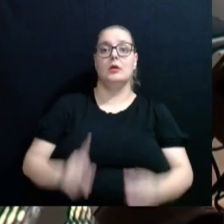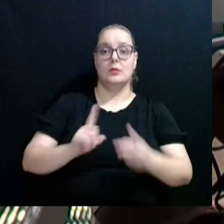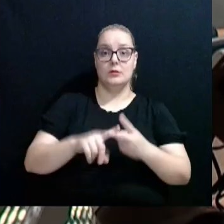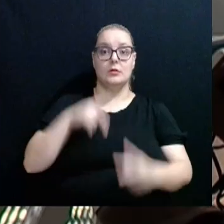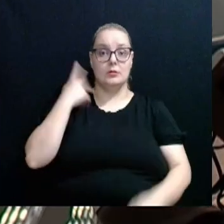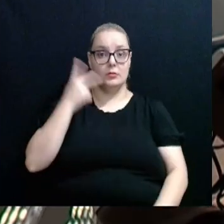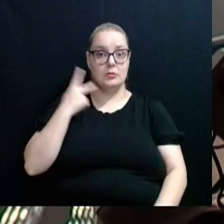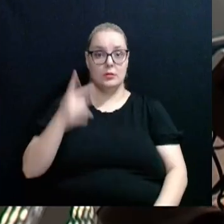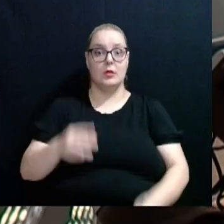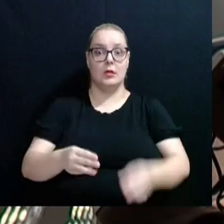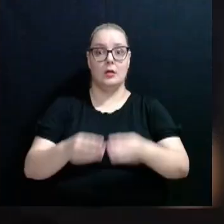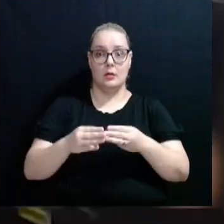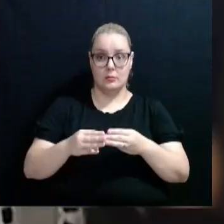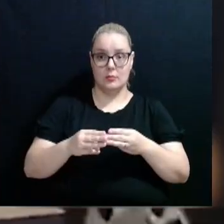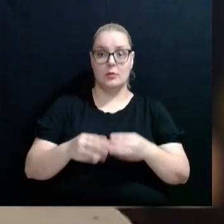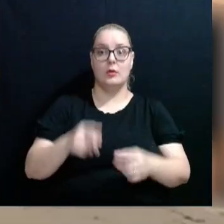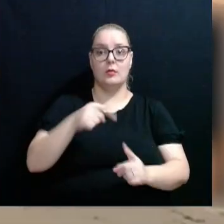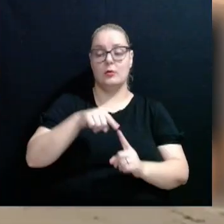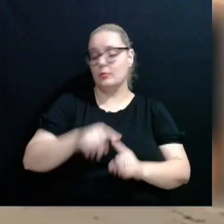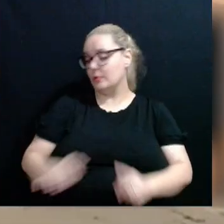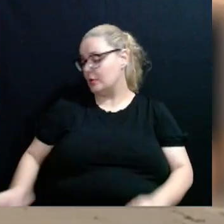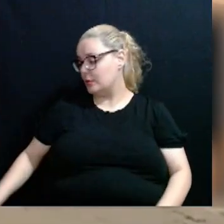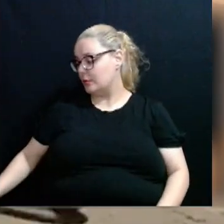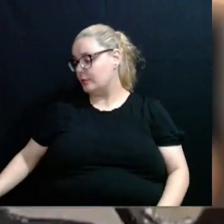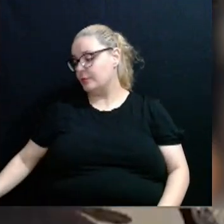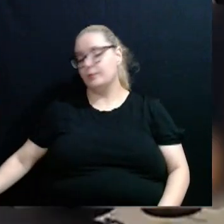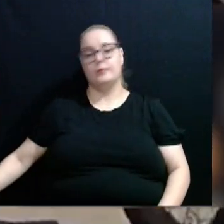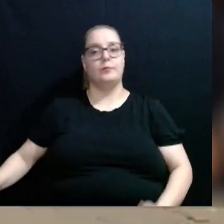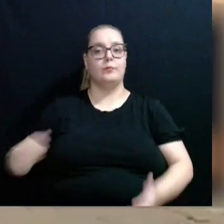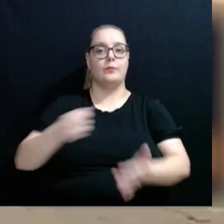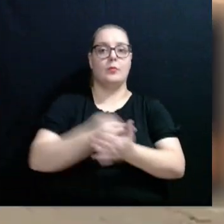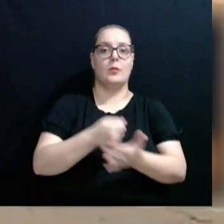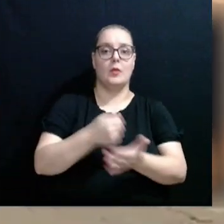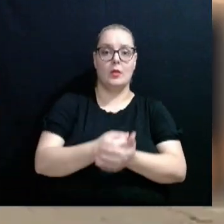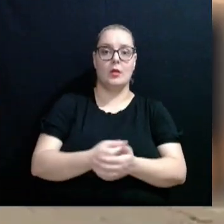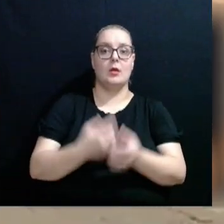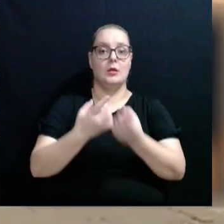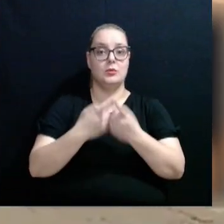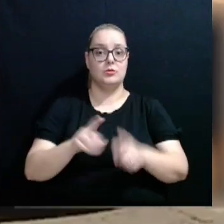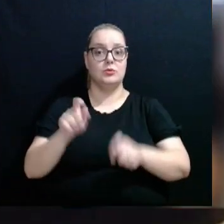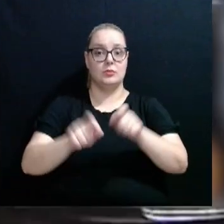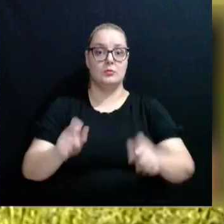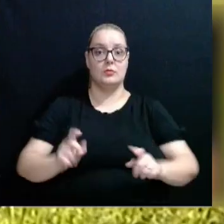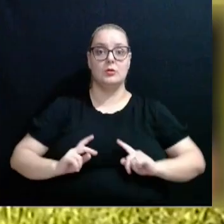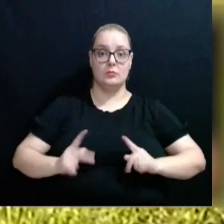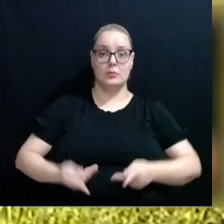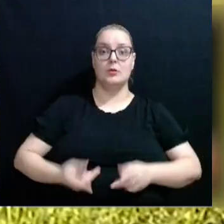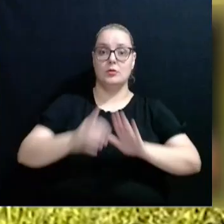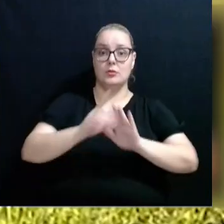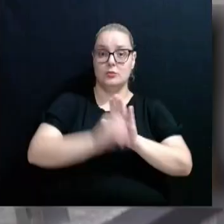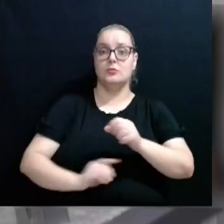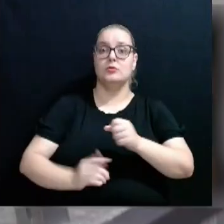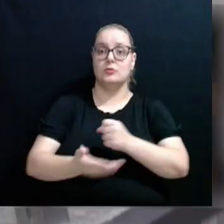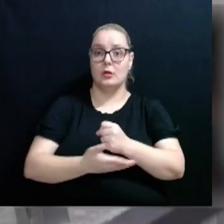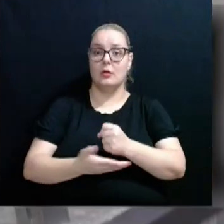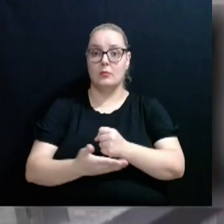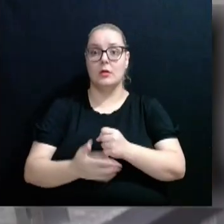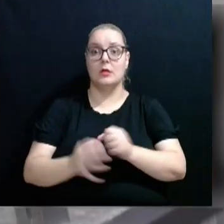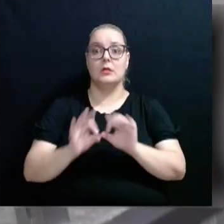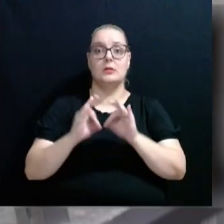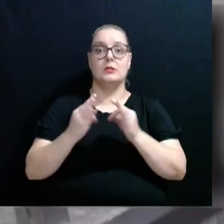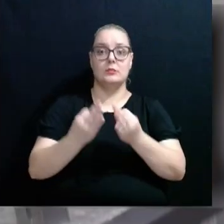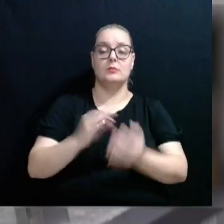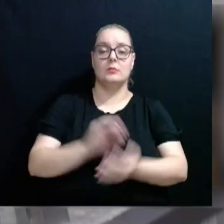como finalidade garantir a dignidade da pessoa humana e os direitos fundamentais dessas famílias.